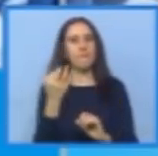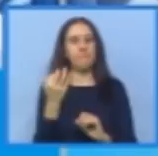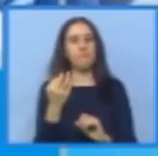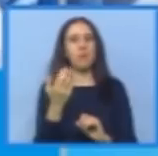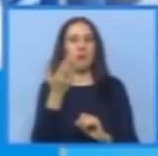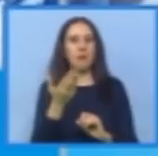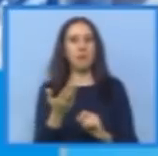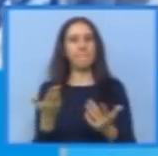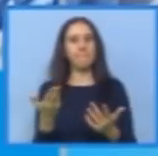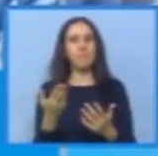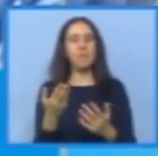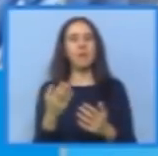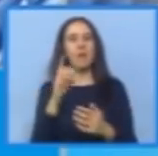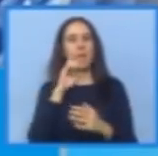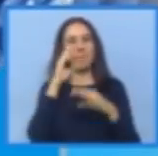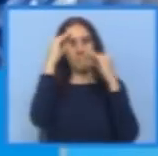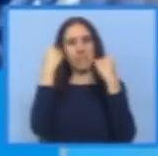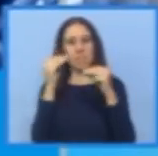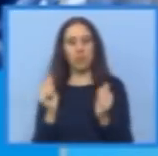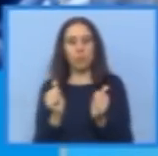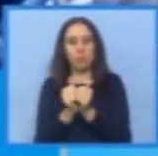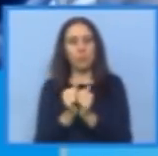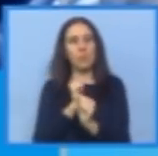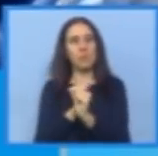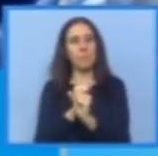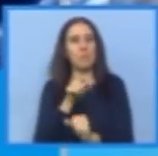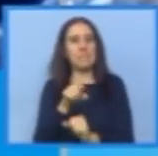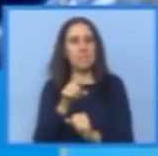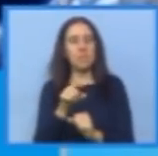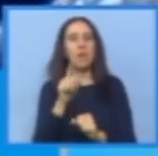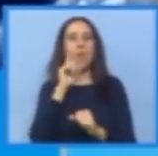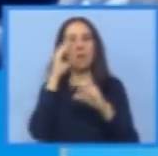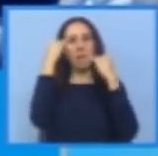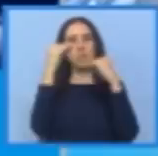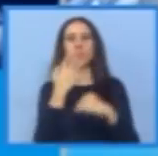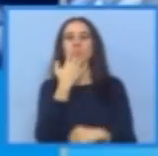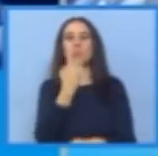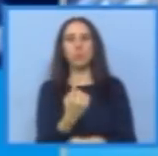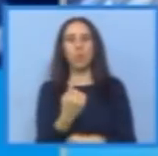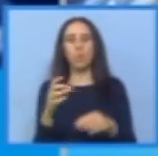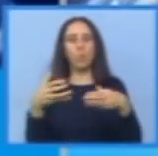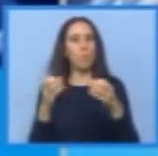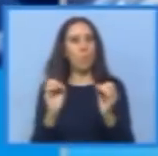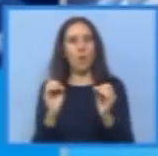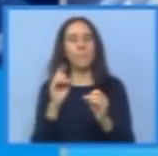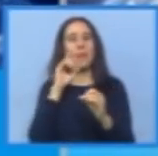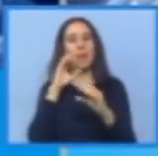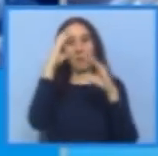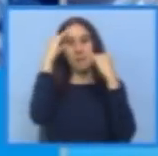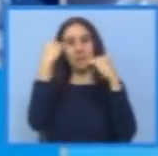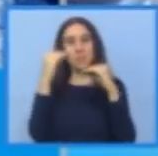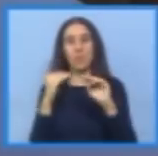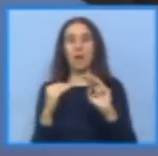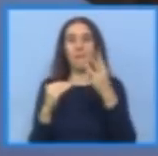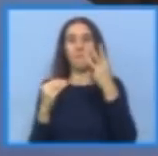exatamente o trabalho das catequistas em conjunto. Não há uma catequista só com o grupo, há 3 catequistas com o